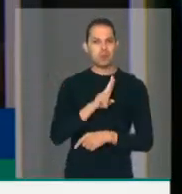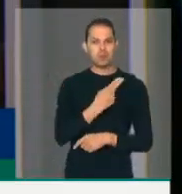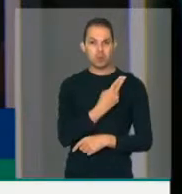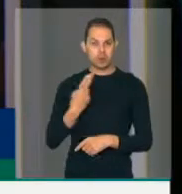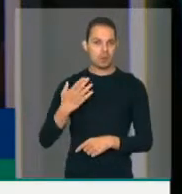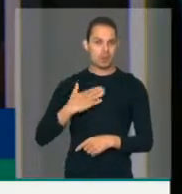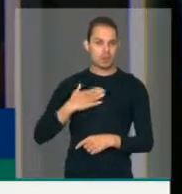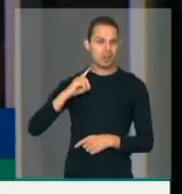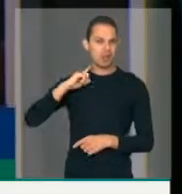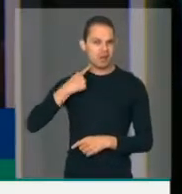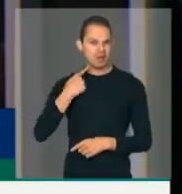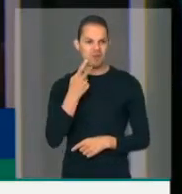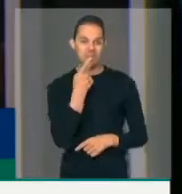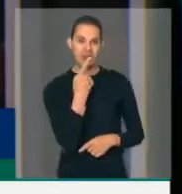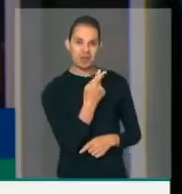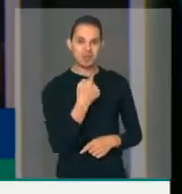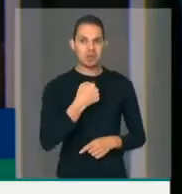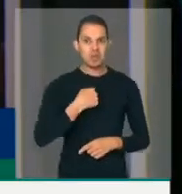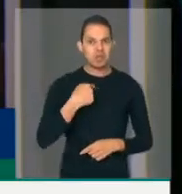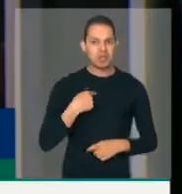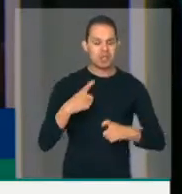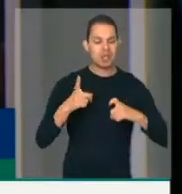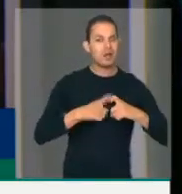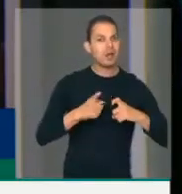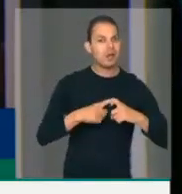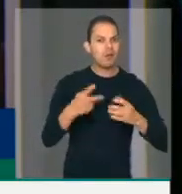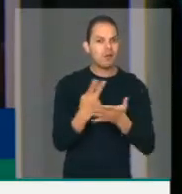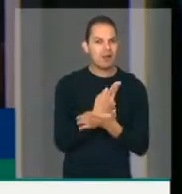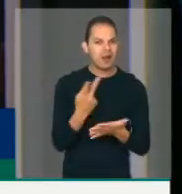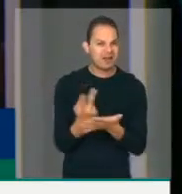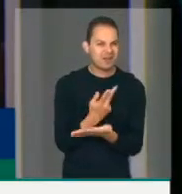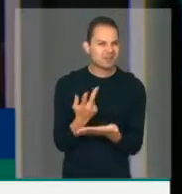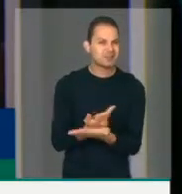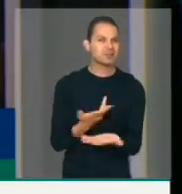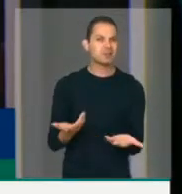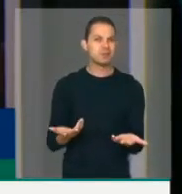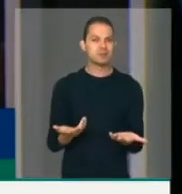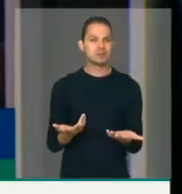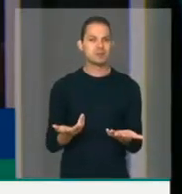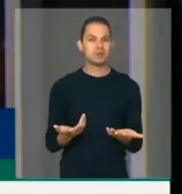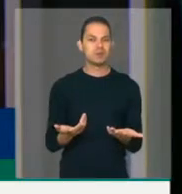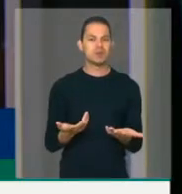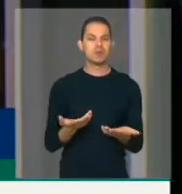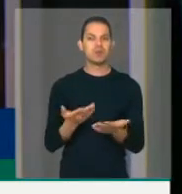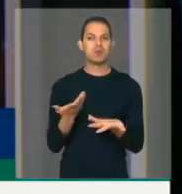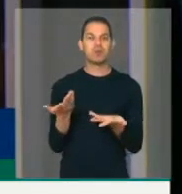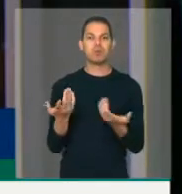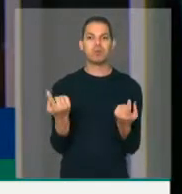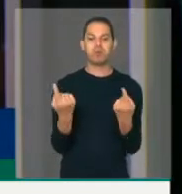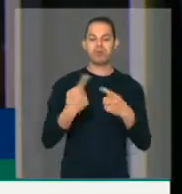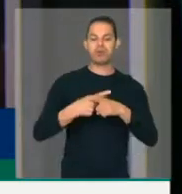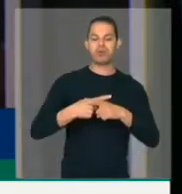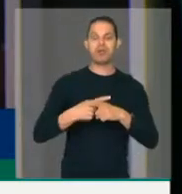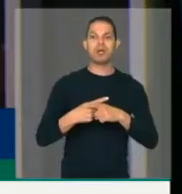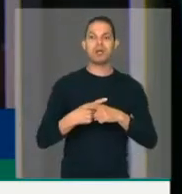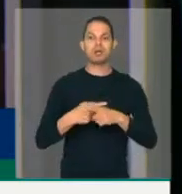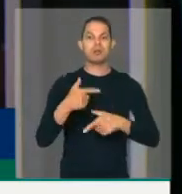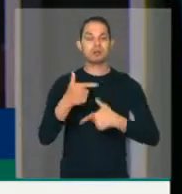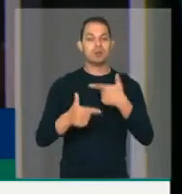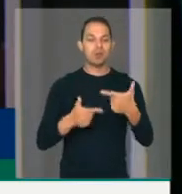estou exercendo irregularmente a minha profissão, entrando em confronto com o